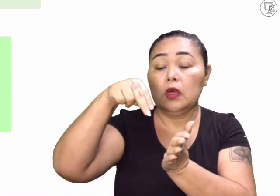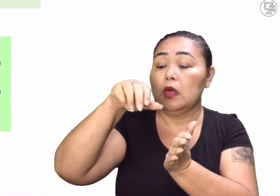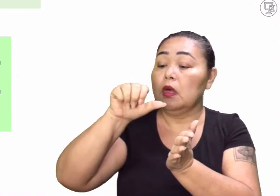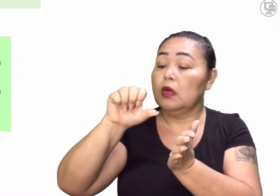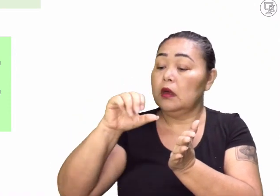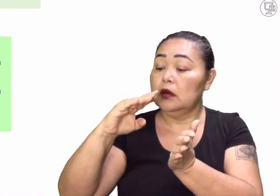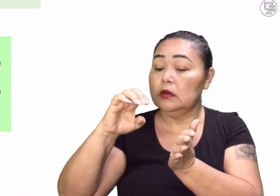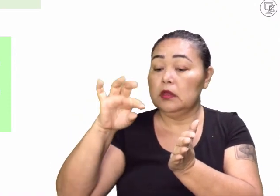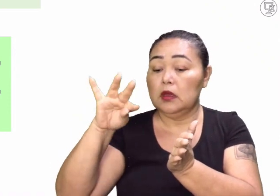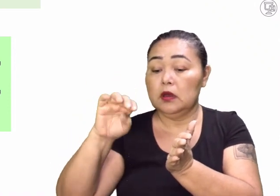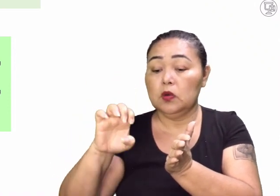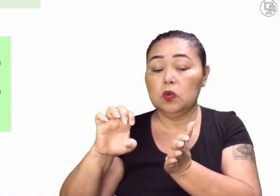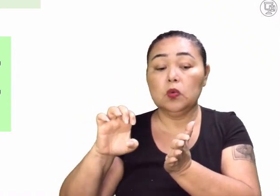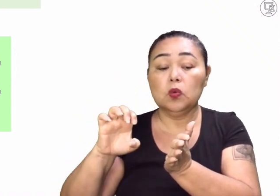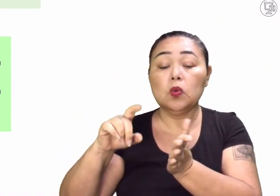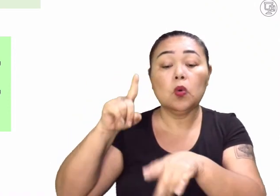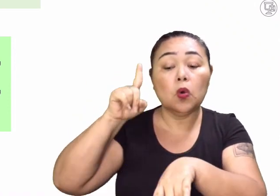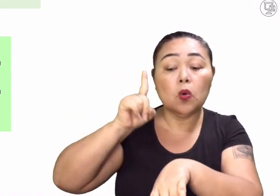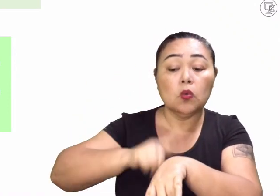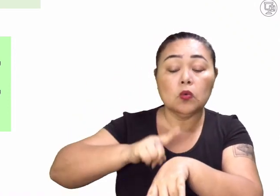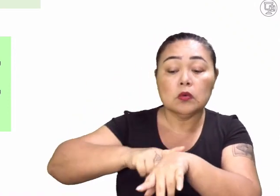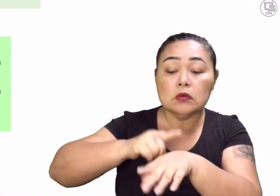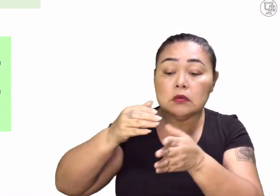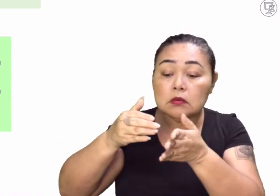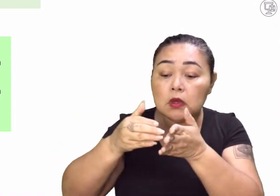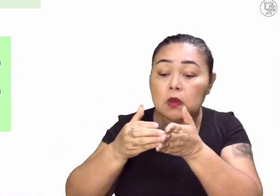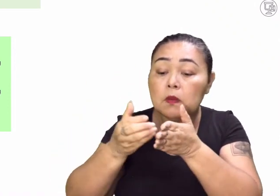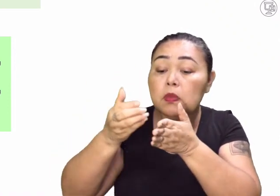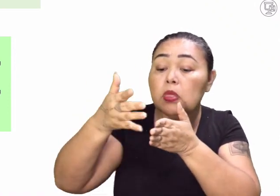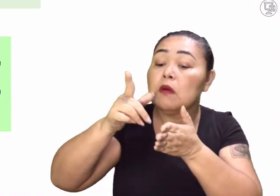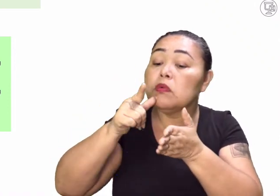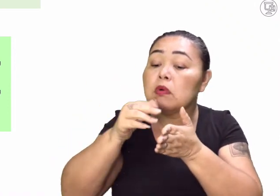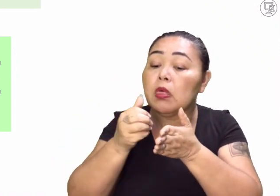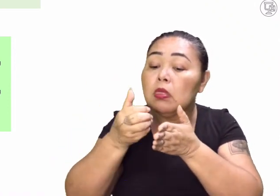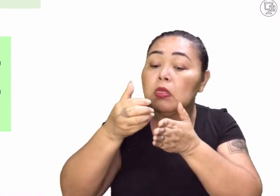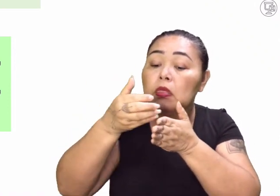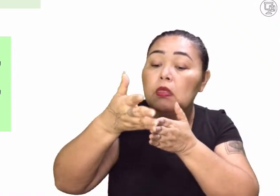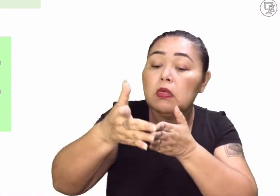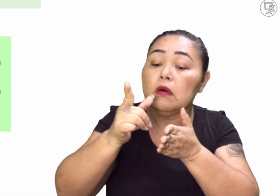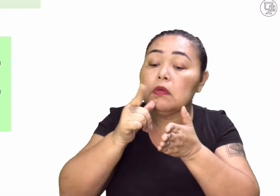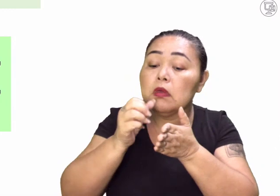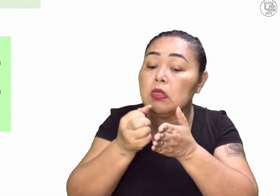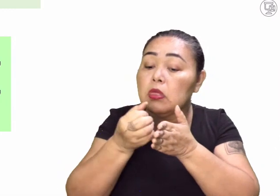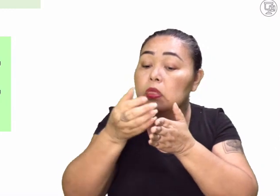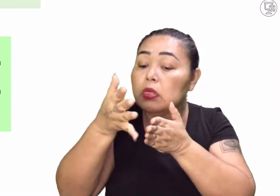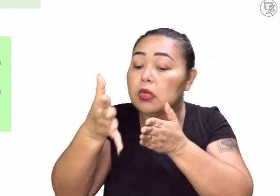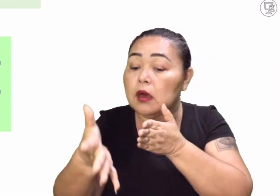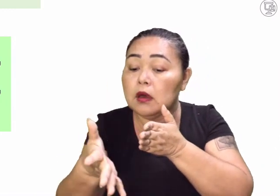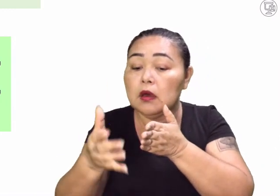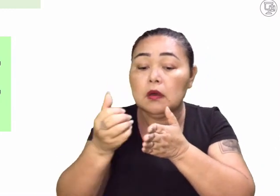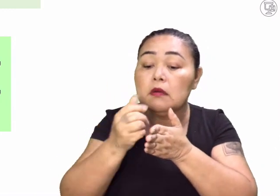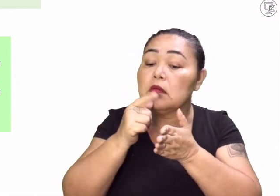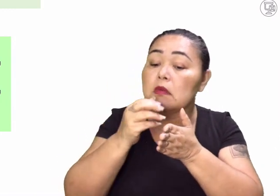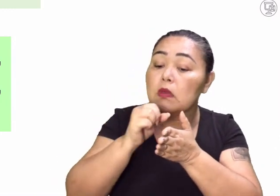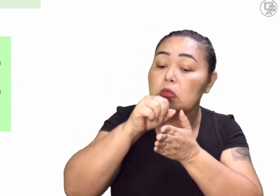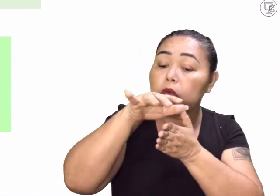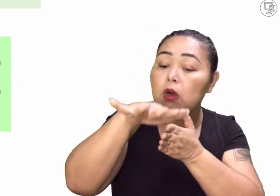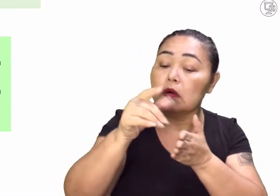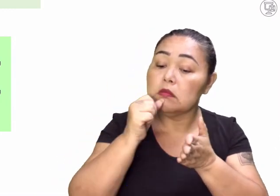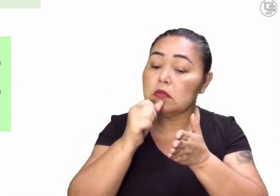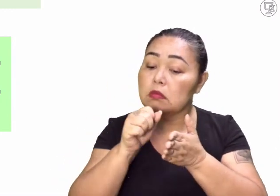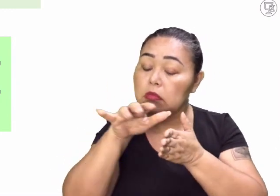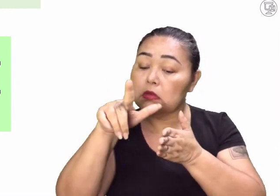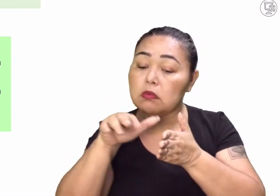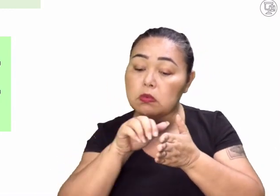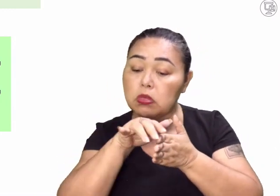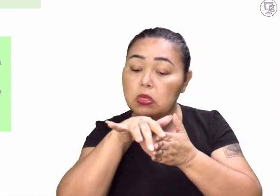nascente. E o momento que esse rio vai desaguar, que vai depositar suas águas em outro